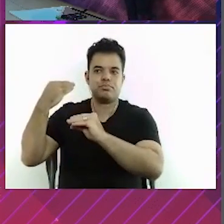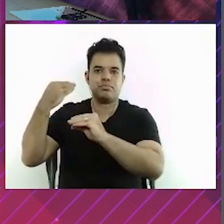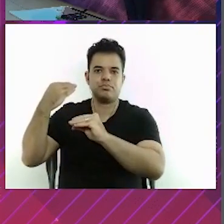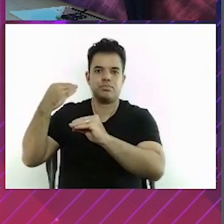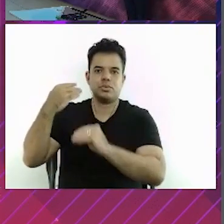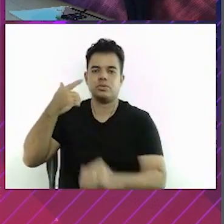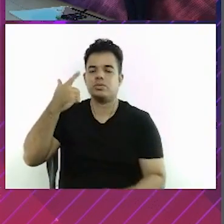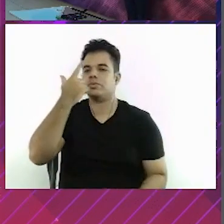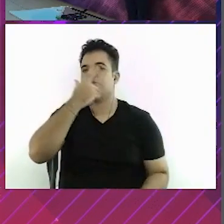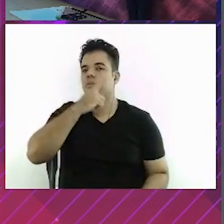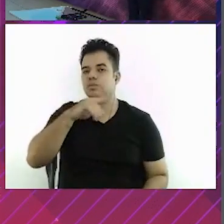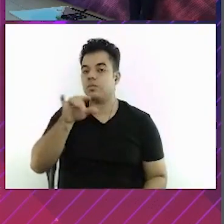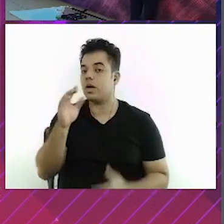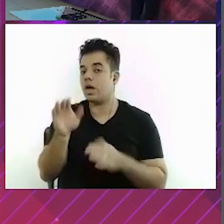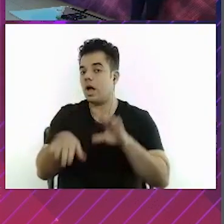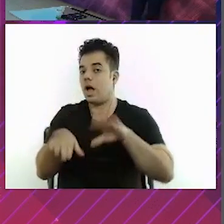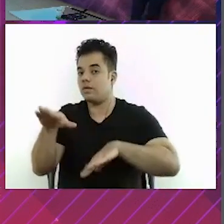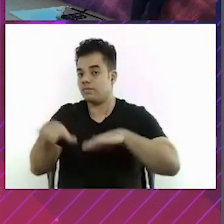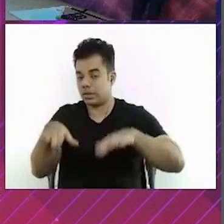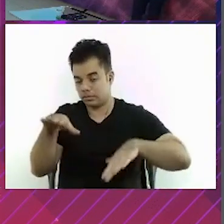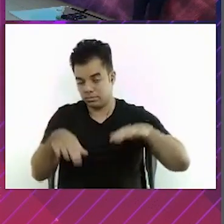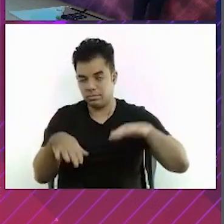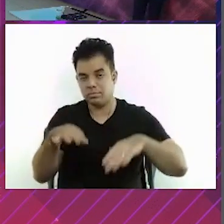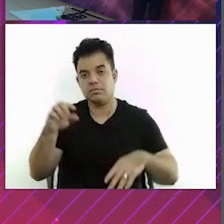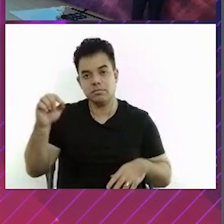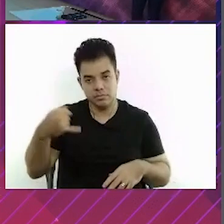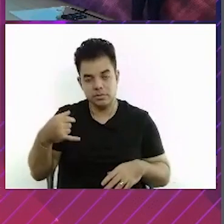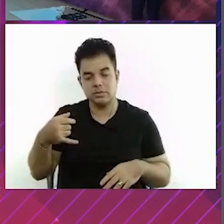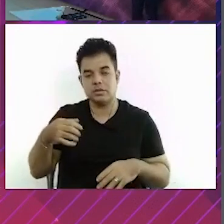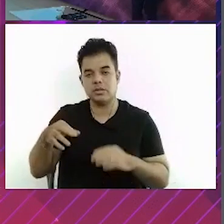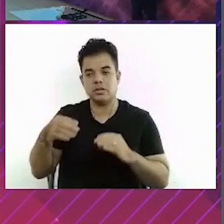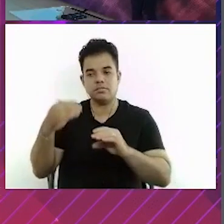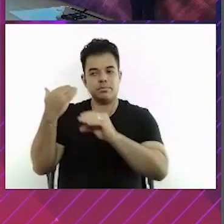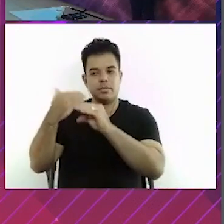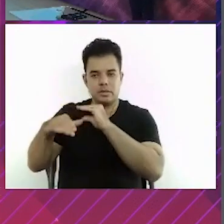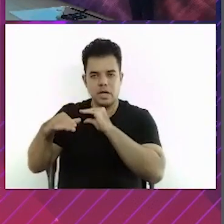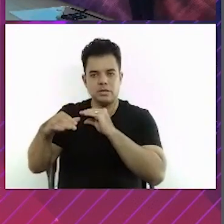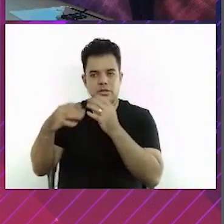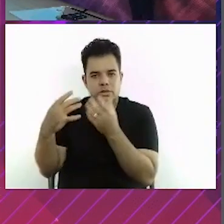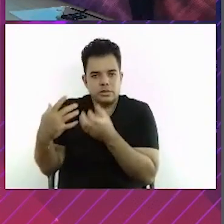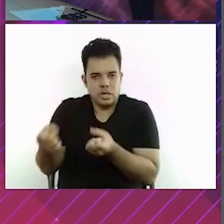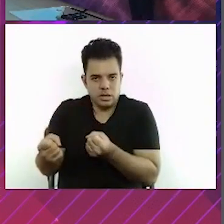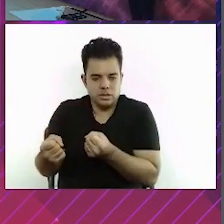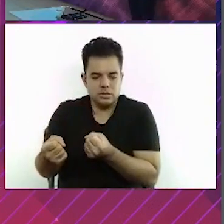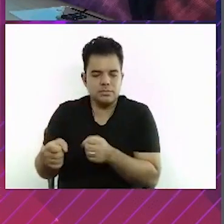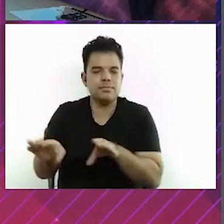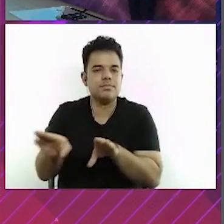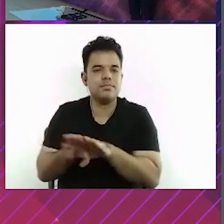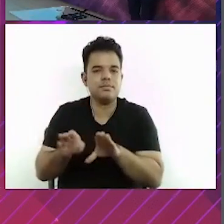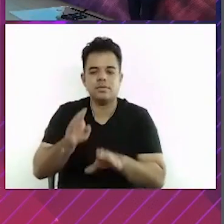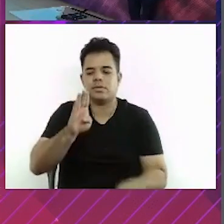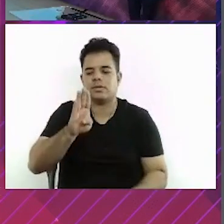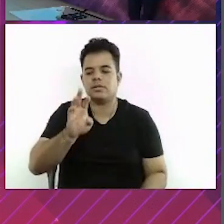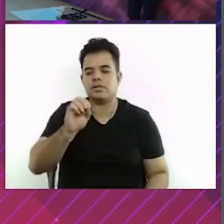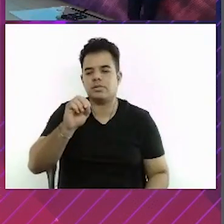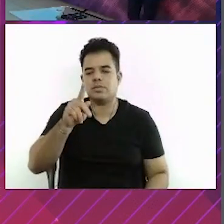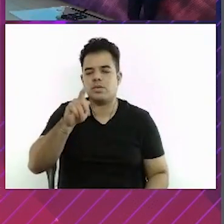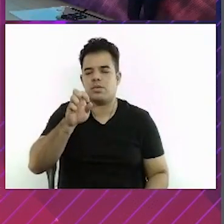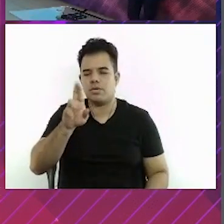uma sinalização dizendo que recebeu a mensagem. E o broker descarta essa mensagem quando